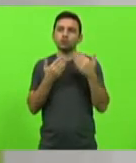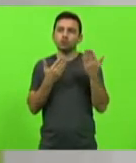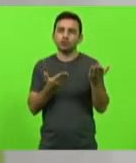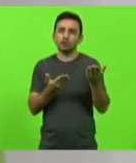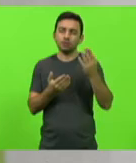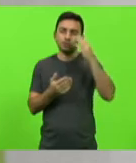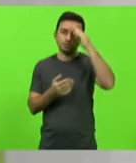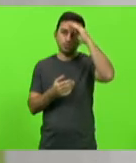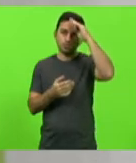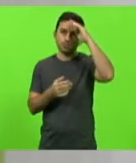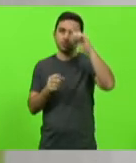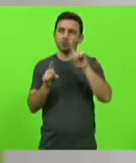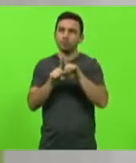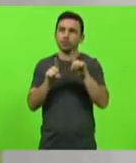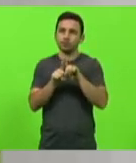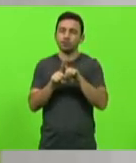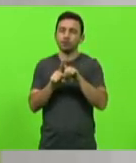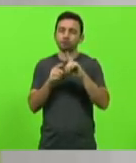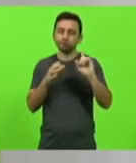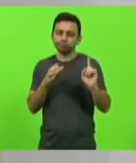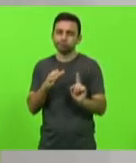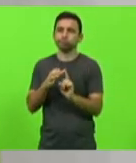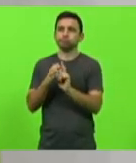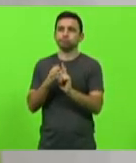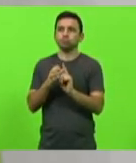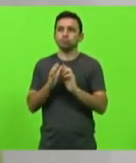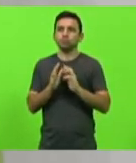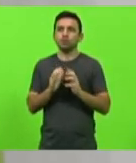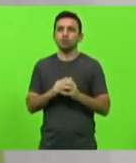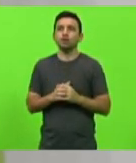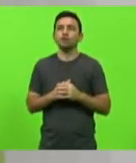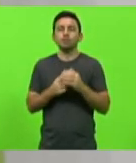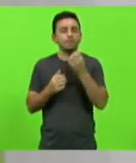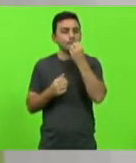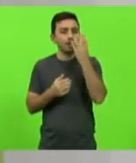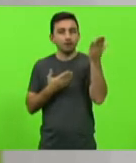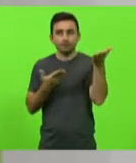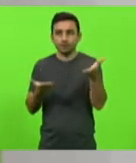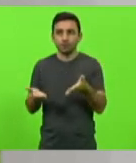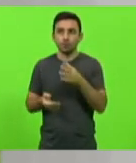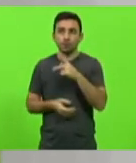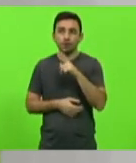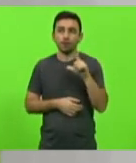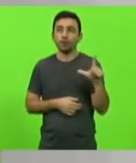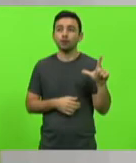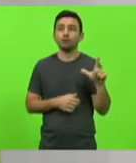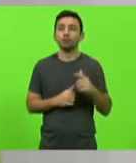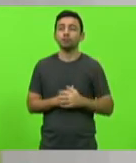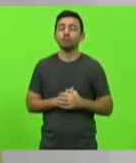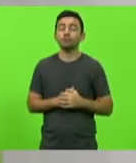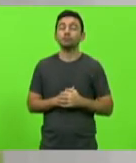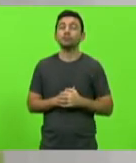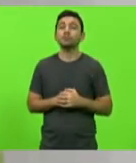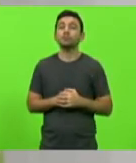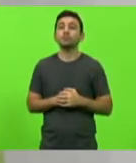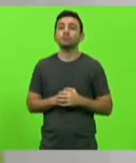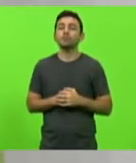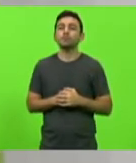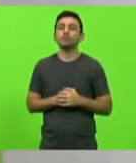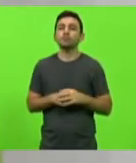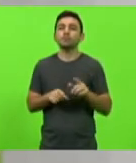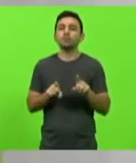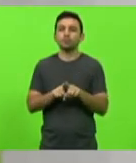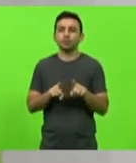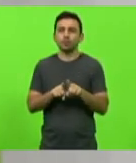que também fez a sua filiação. Sejam bem-vindos ao PL. Nós estamos agora nessa